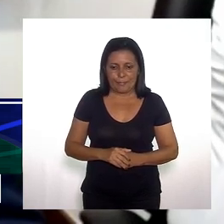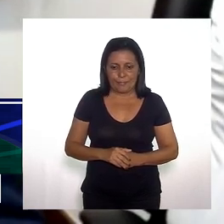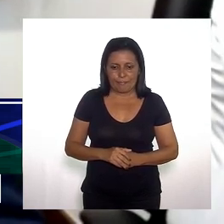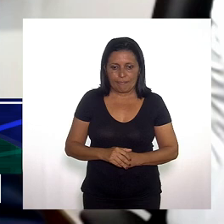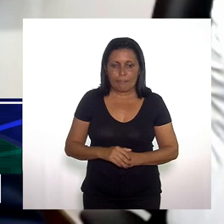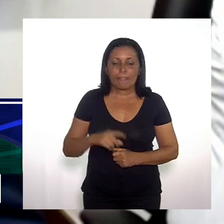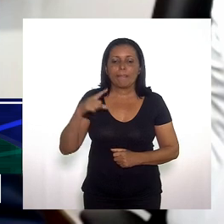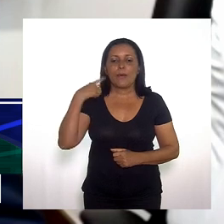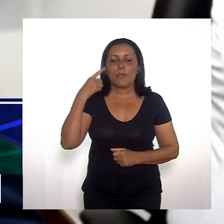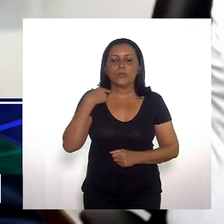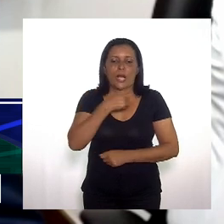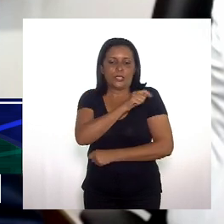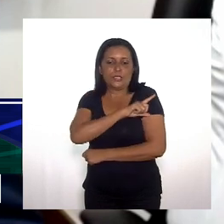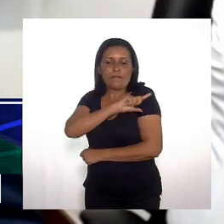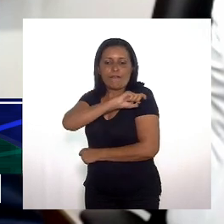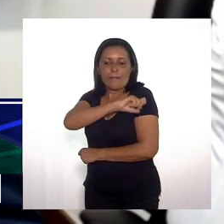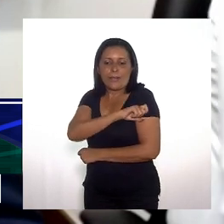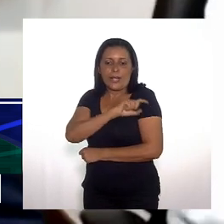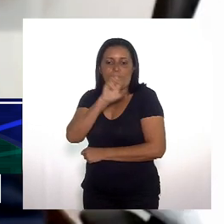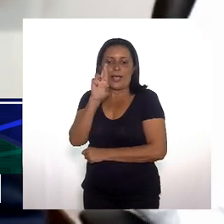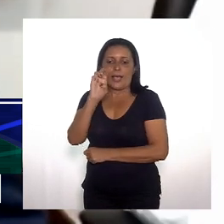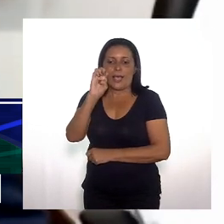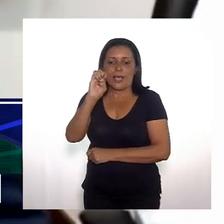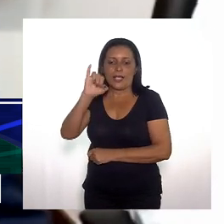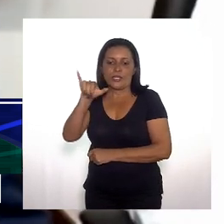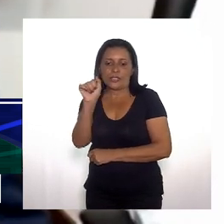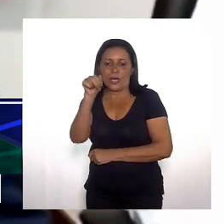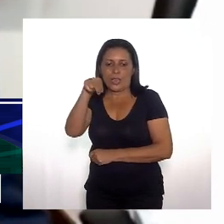Deputada enfermeira Rejane.